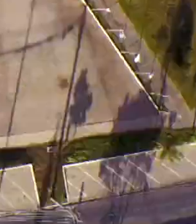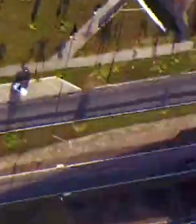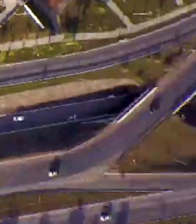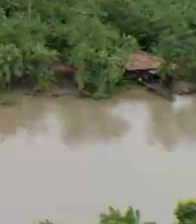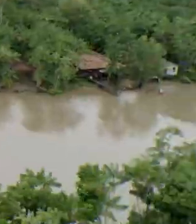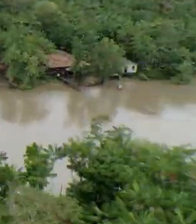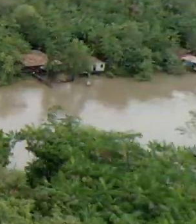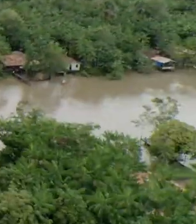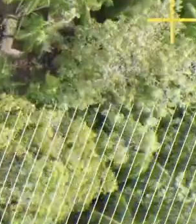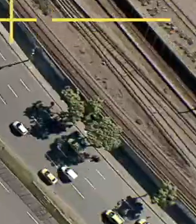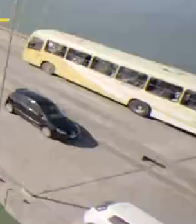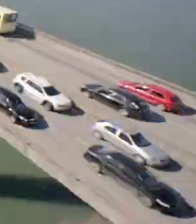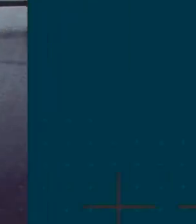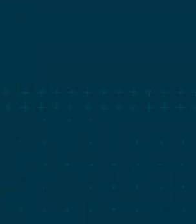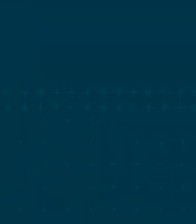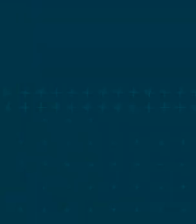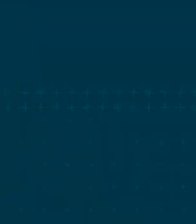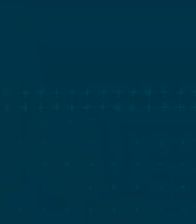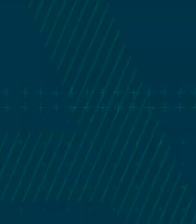Música